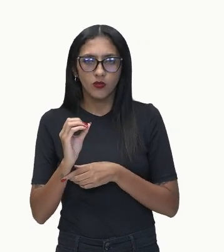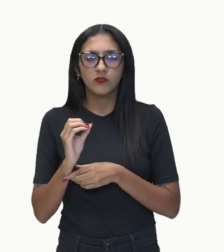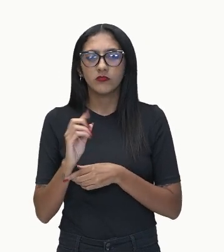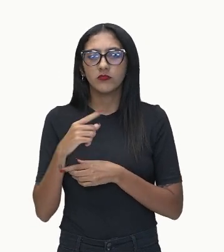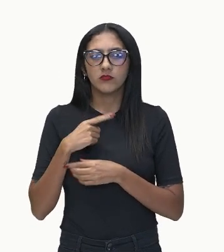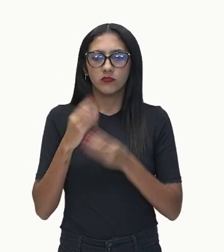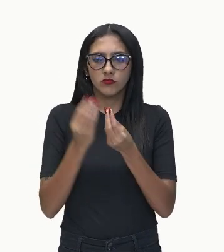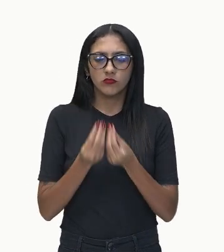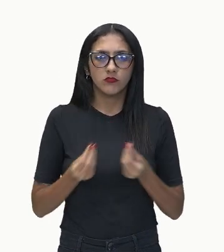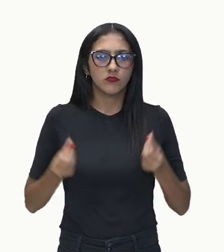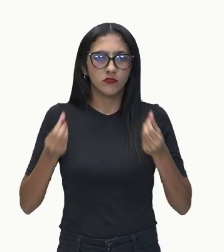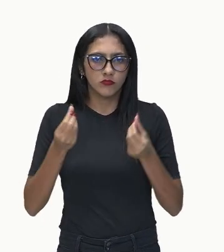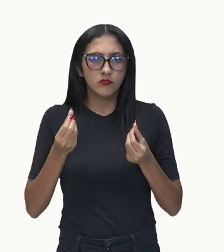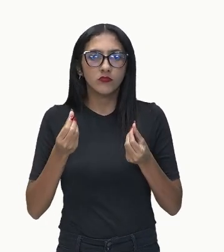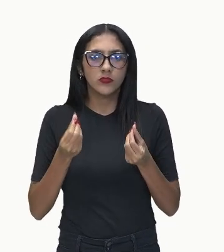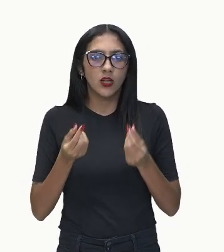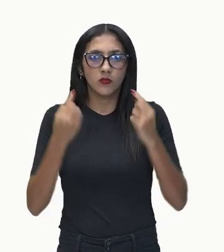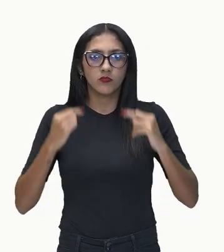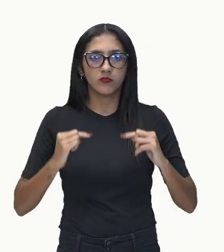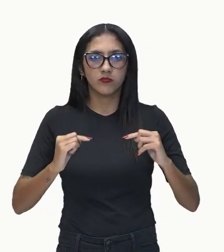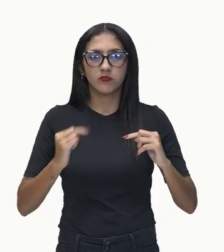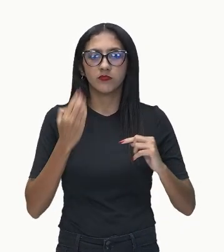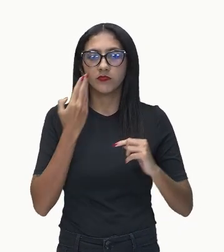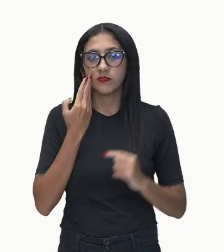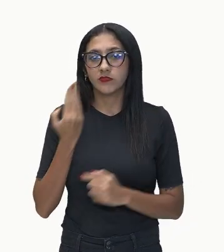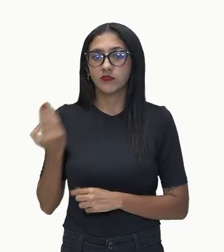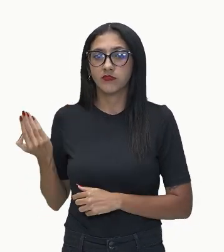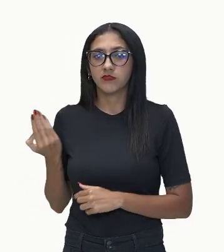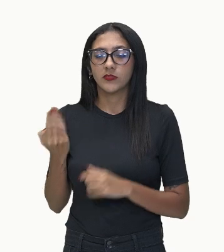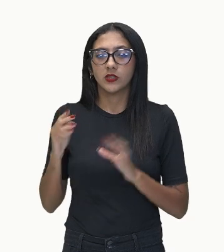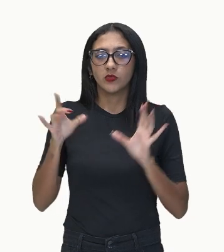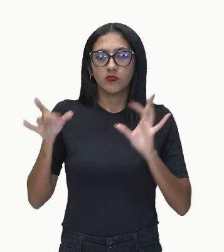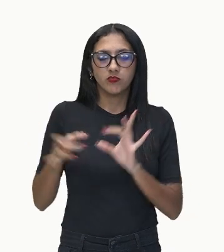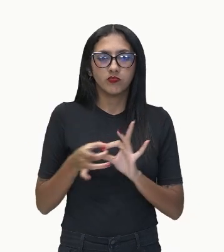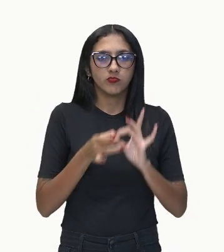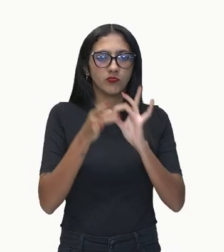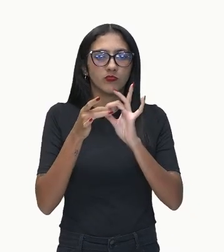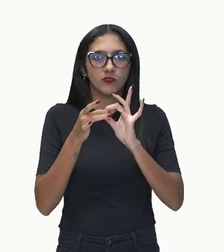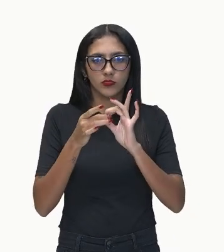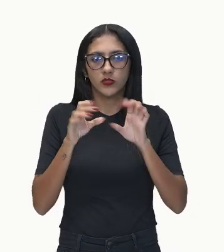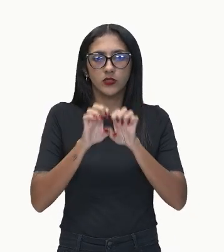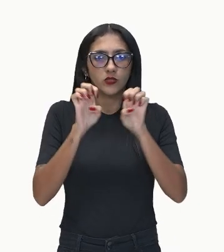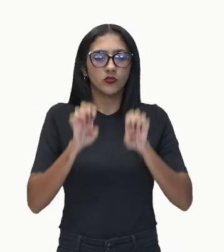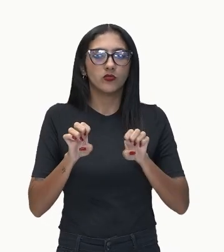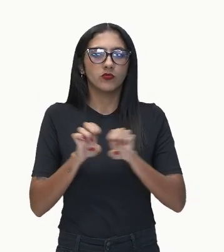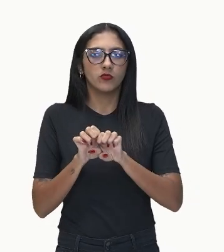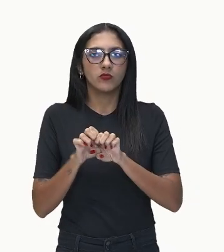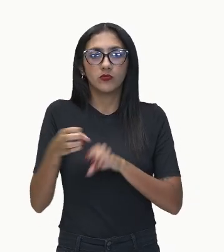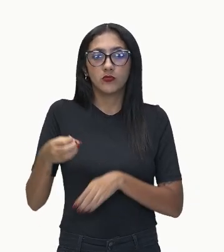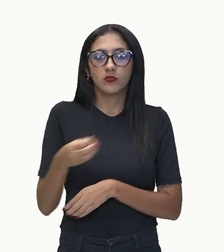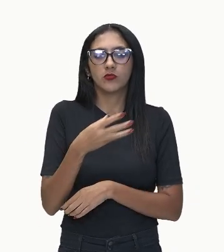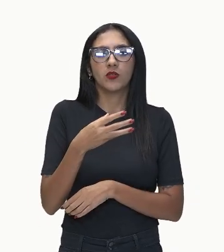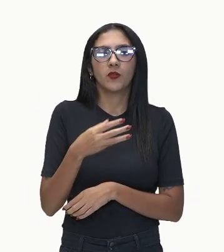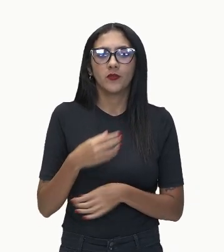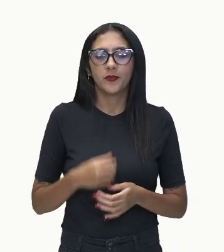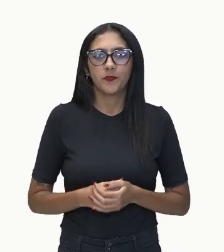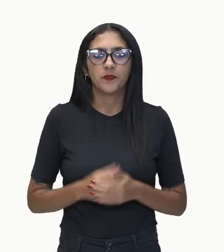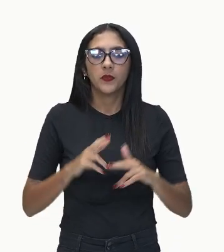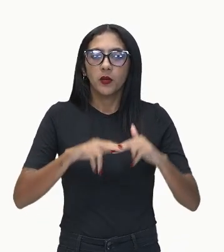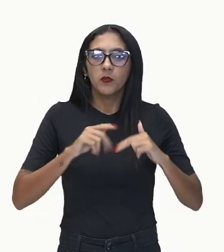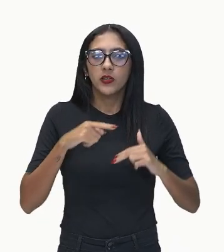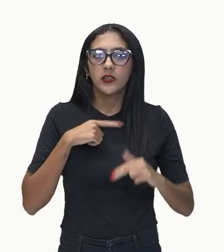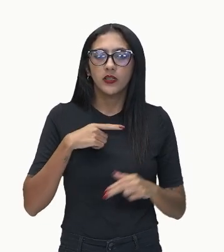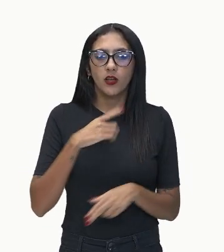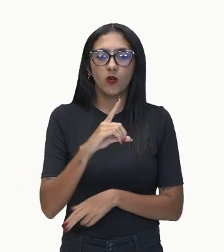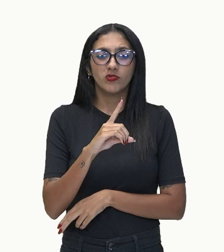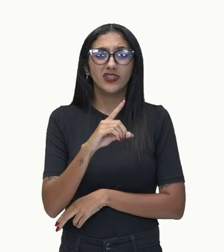e formou a sacarose. Tudo isso aqui é a molécula de sacarose. Olha só, ele é um disacarídeo, porque